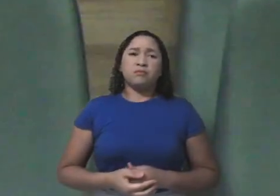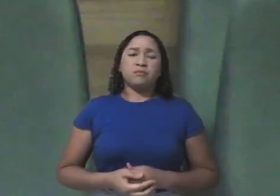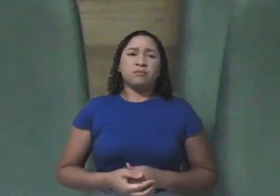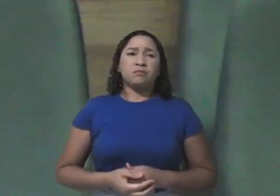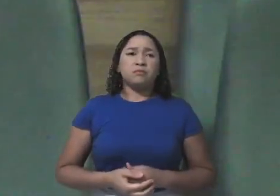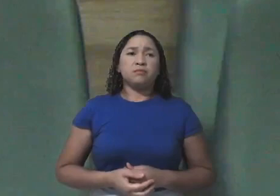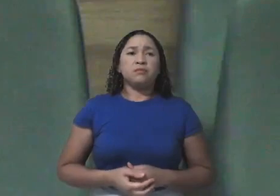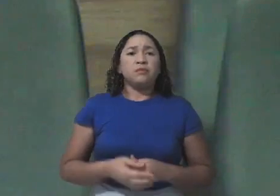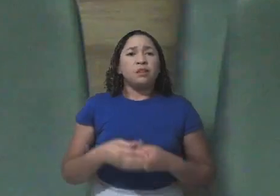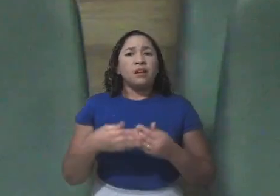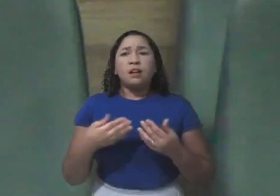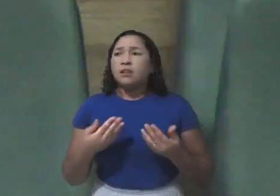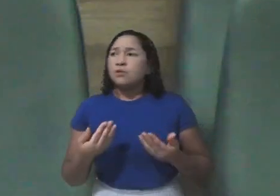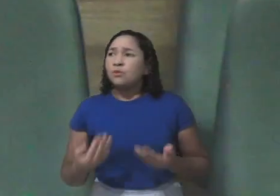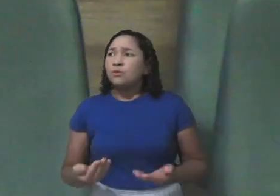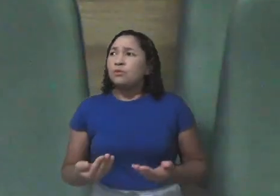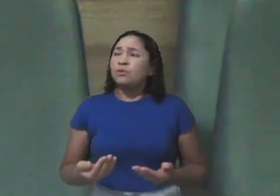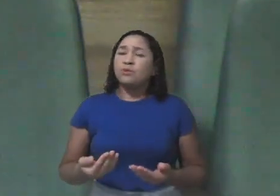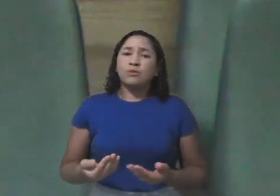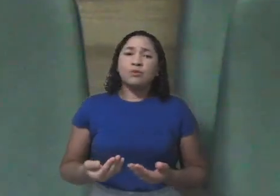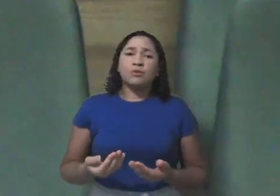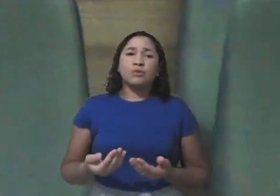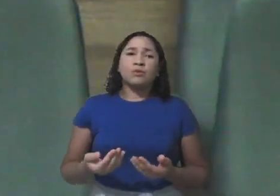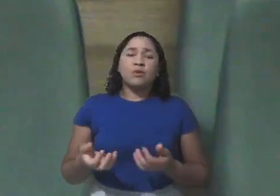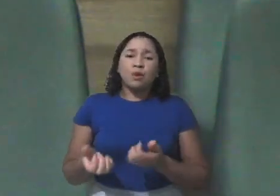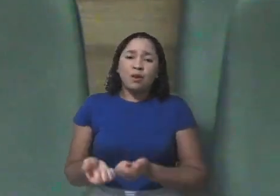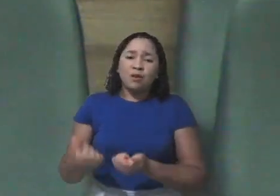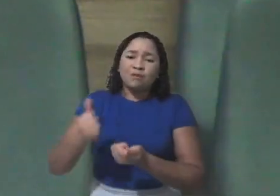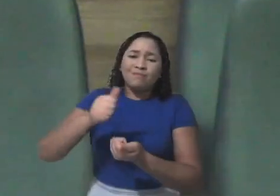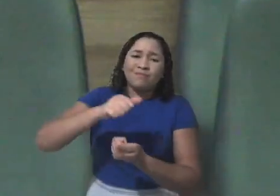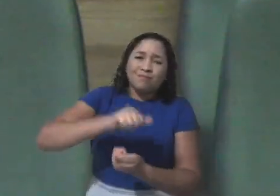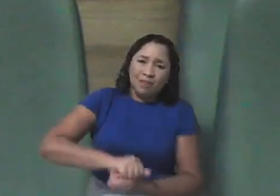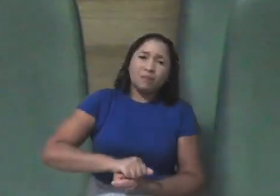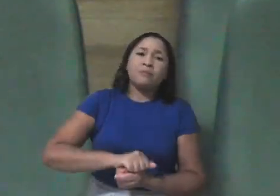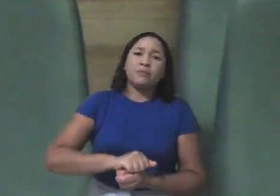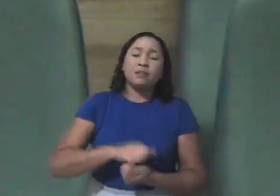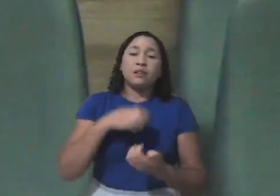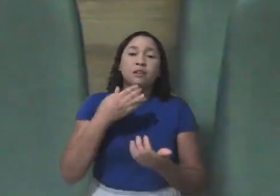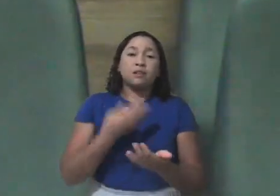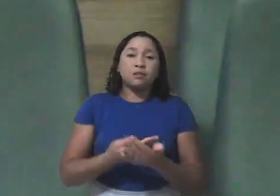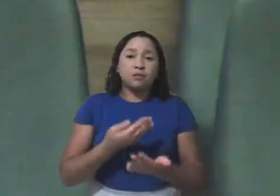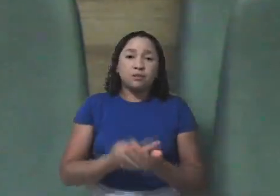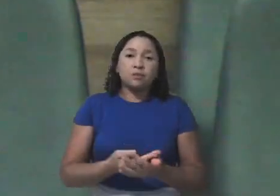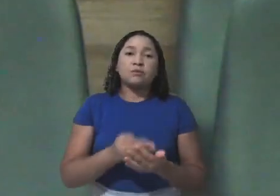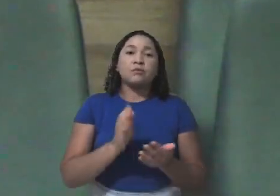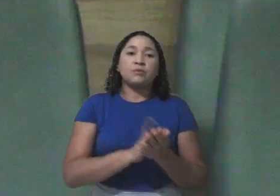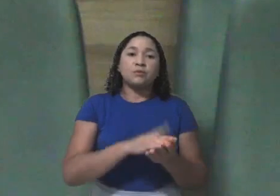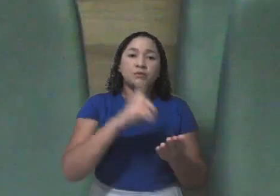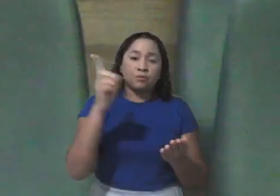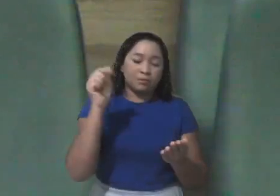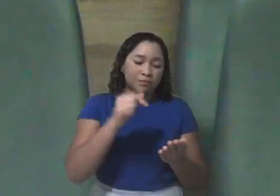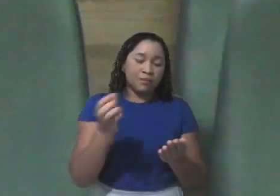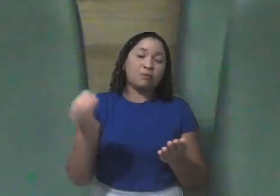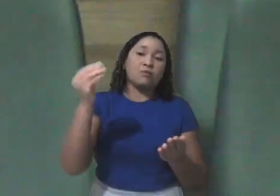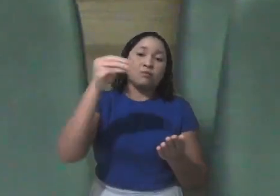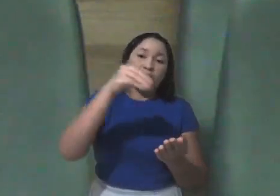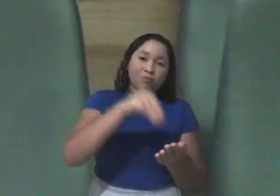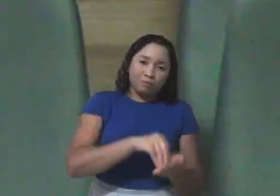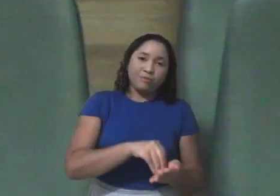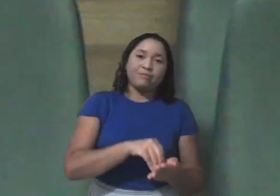uma forma de estruturar o estudo dos termos que já estão na Bíblia.